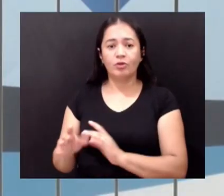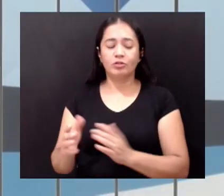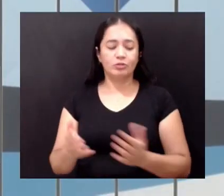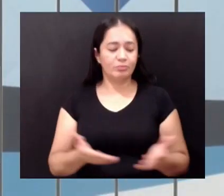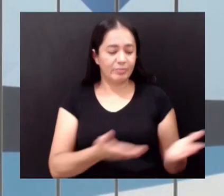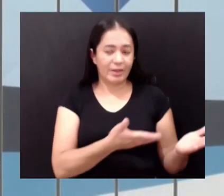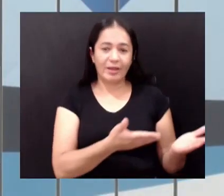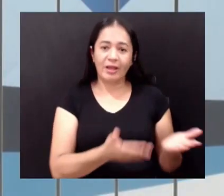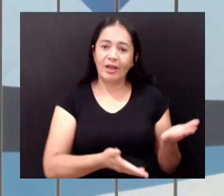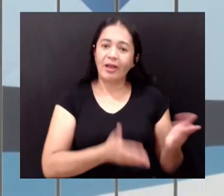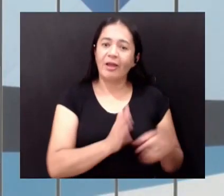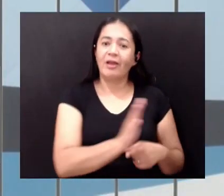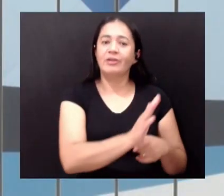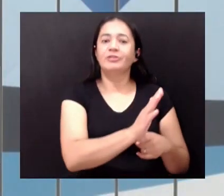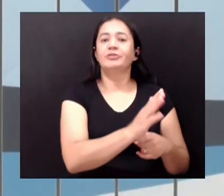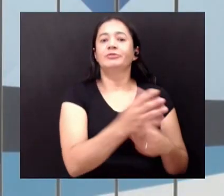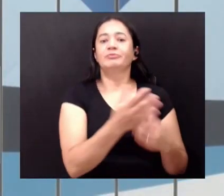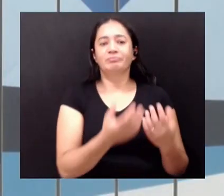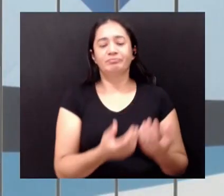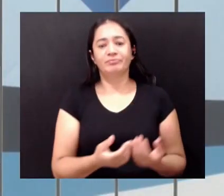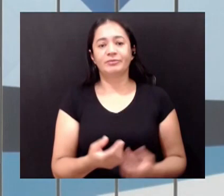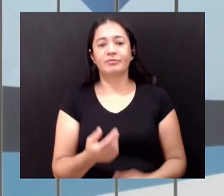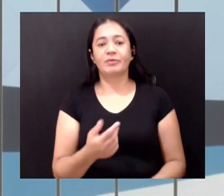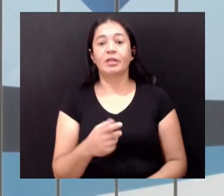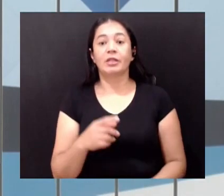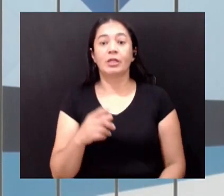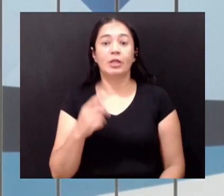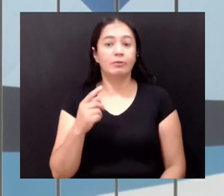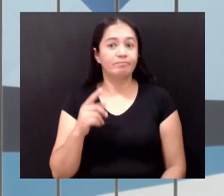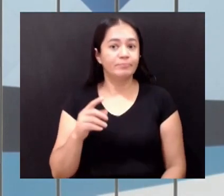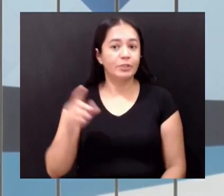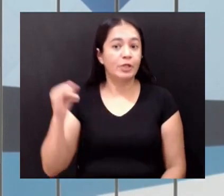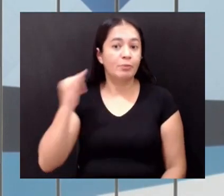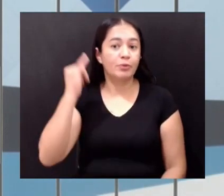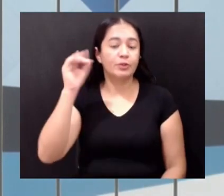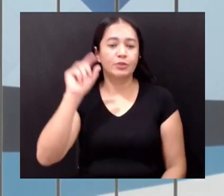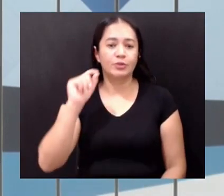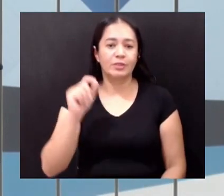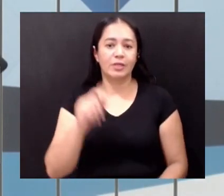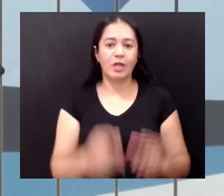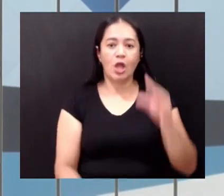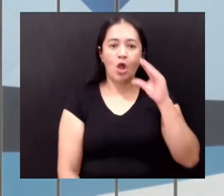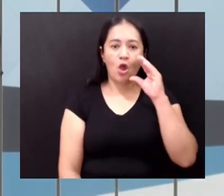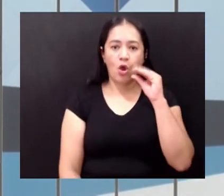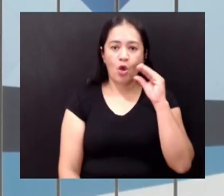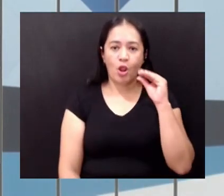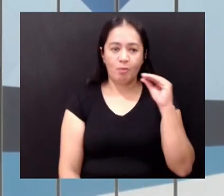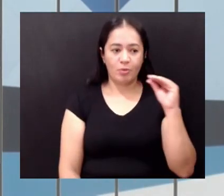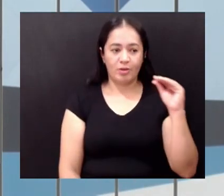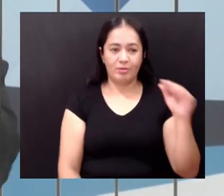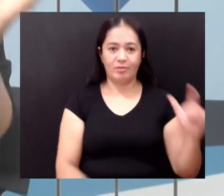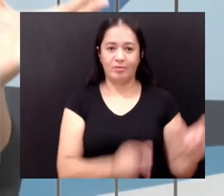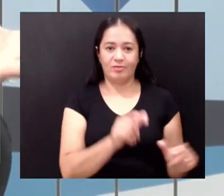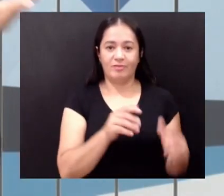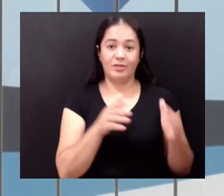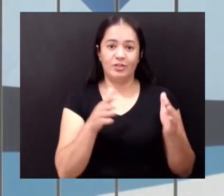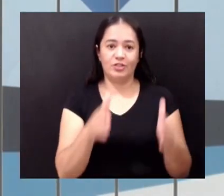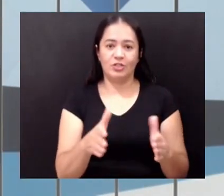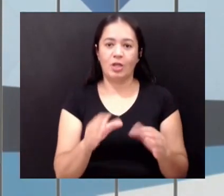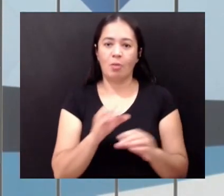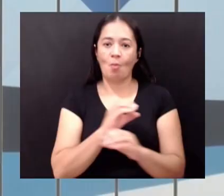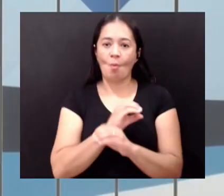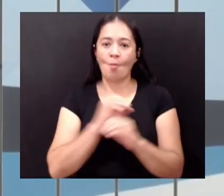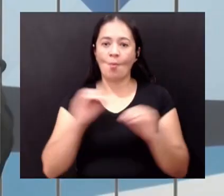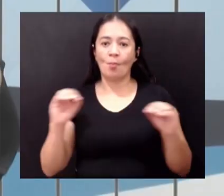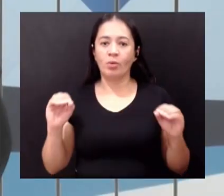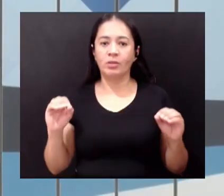chegar. E uma coisa que é importante, né? Saber que esses colaboradores não vão chegar vazios. Que eles vão chegar com